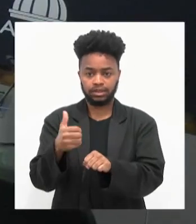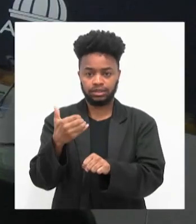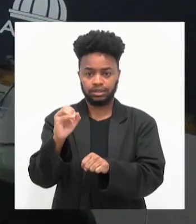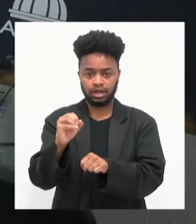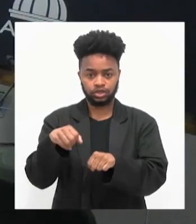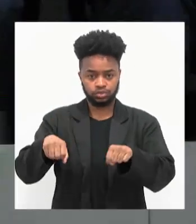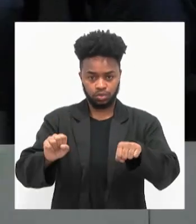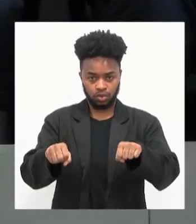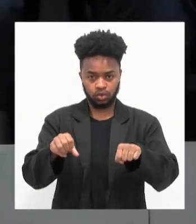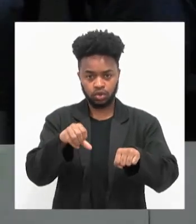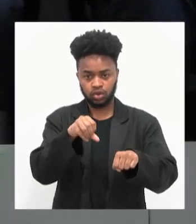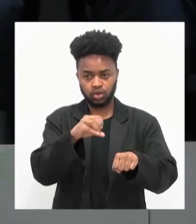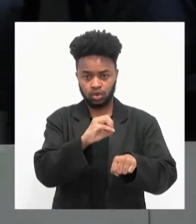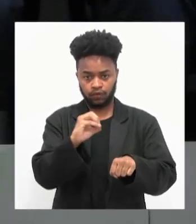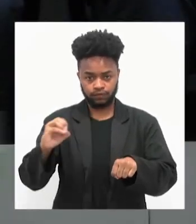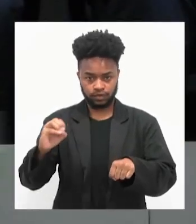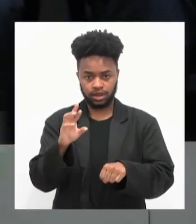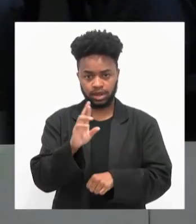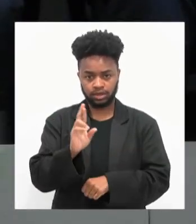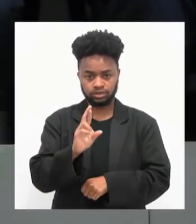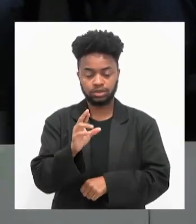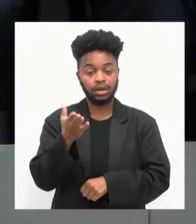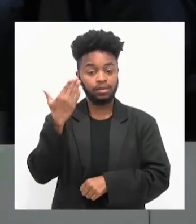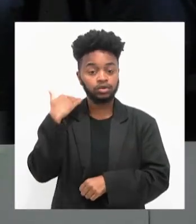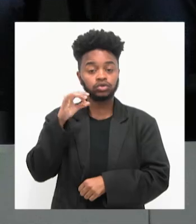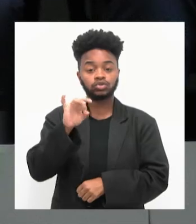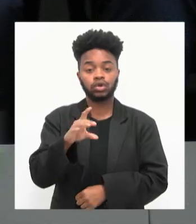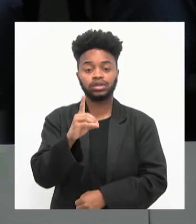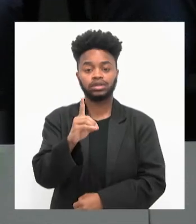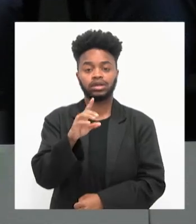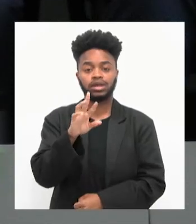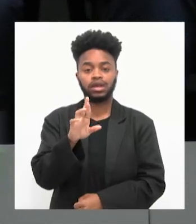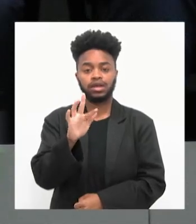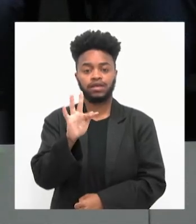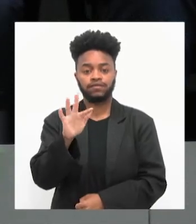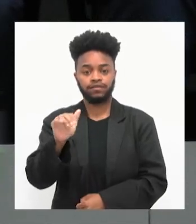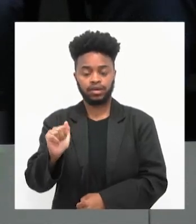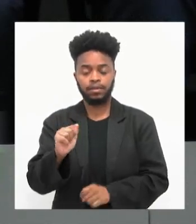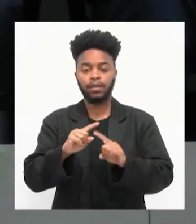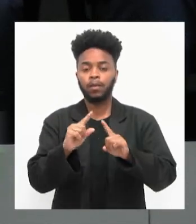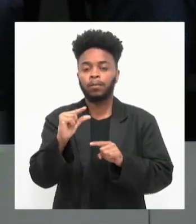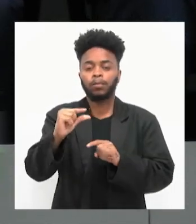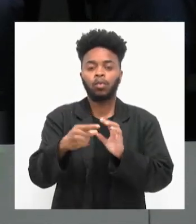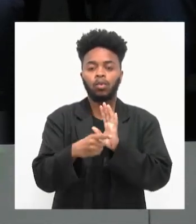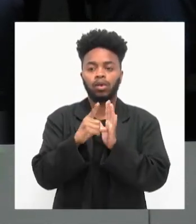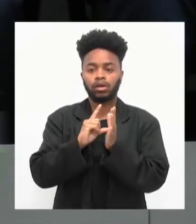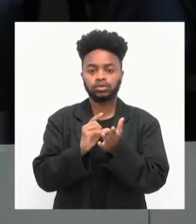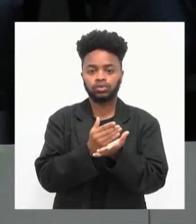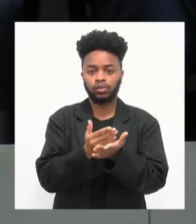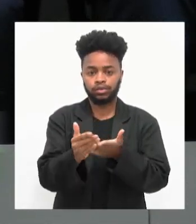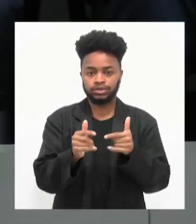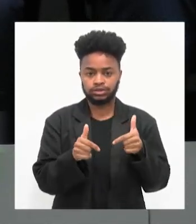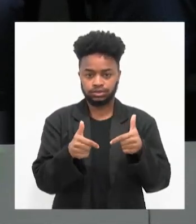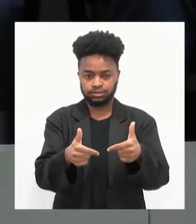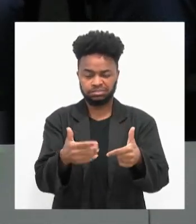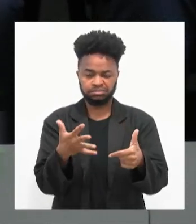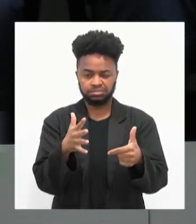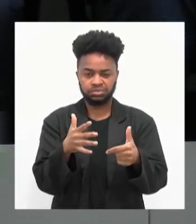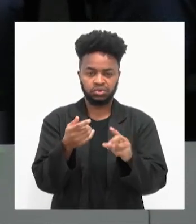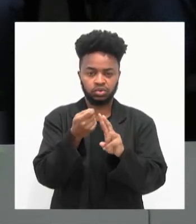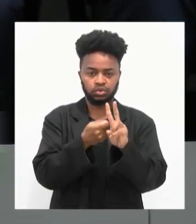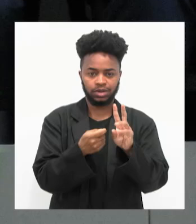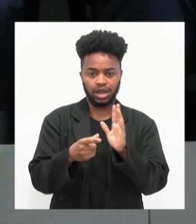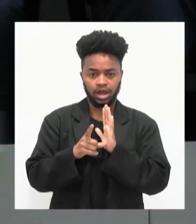Não, isso é na parte quando era só fazia DRFA. Quando, um pouco antes de começar as operações, uns 2 meses